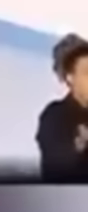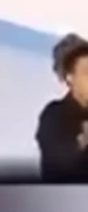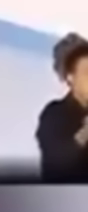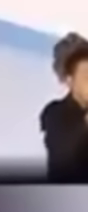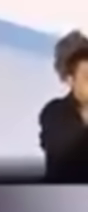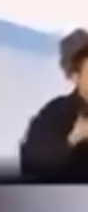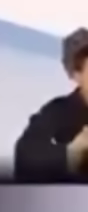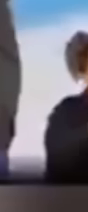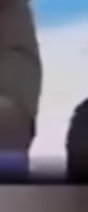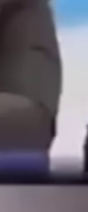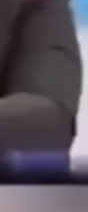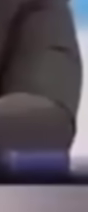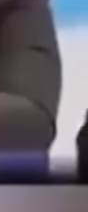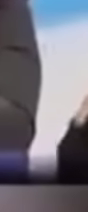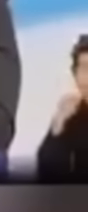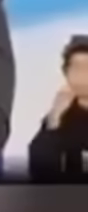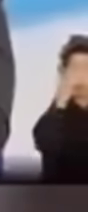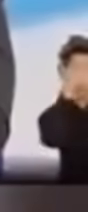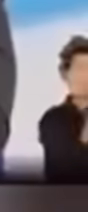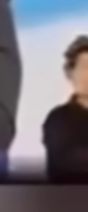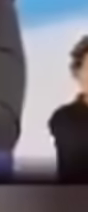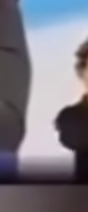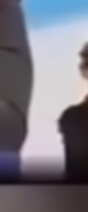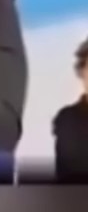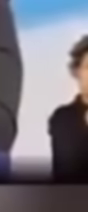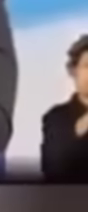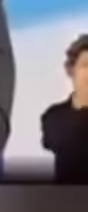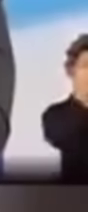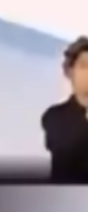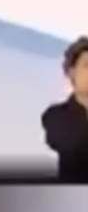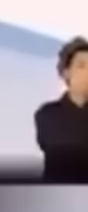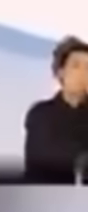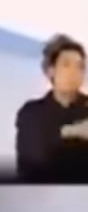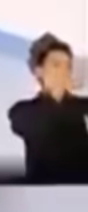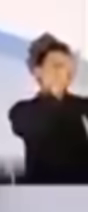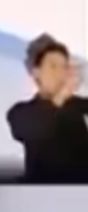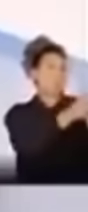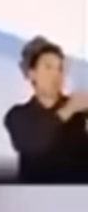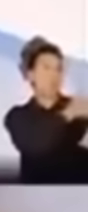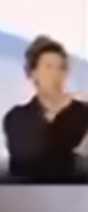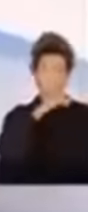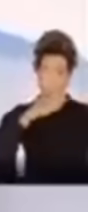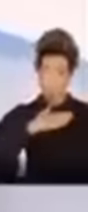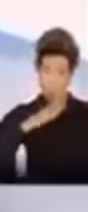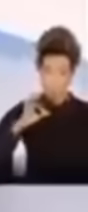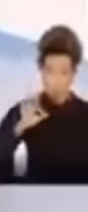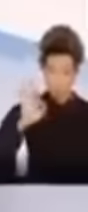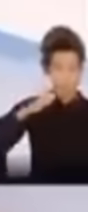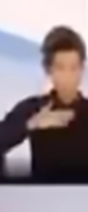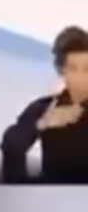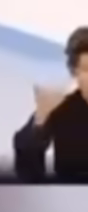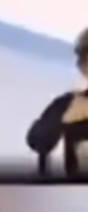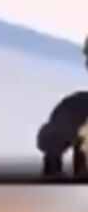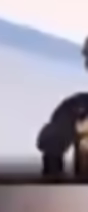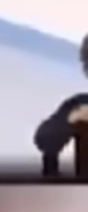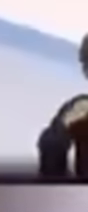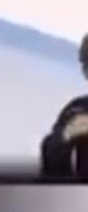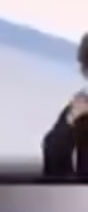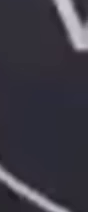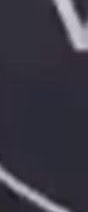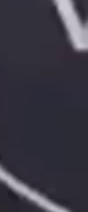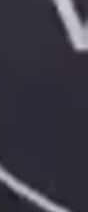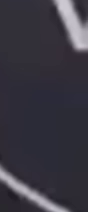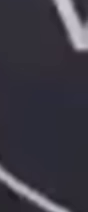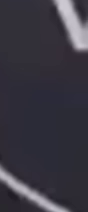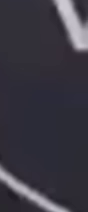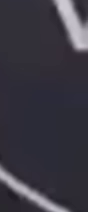porque a Vera tem confiança no seu trabalho e no seu currículo, na sua trajetória. Se eu estou na Polícia Federal como diretor é porque eu recebi a confiança dos ministros e do